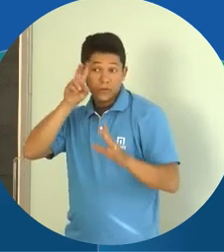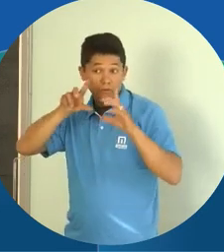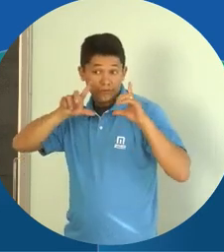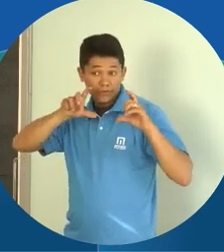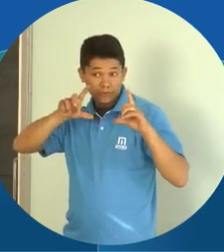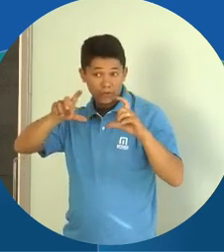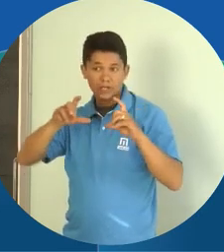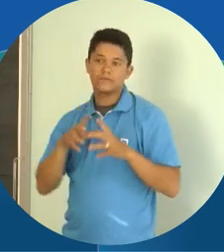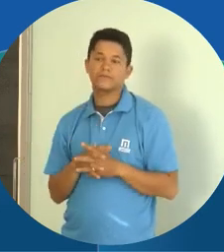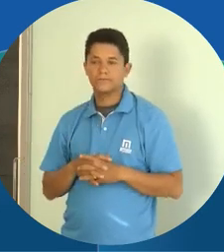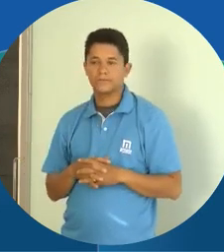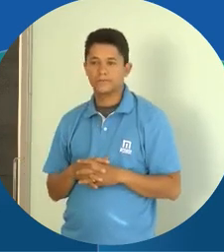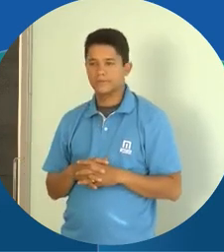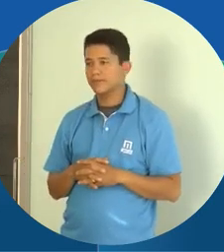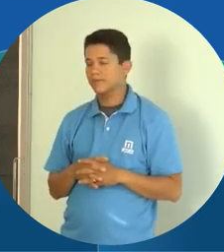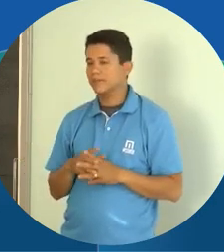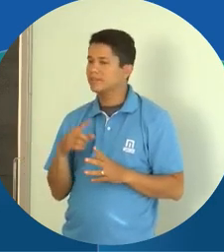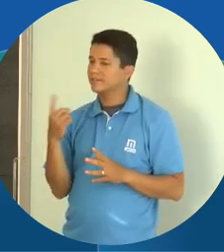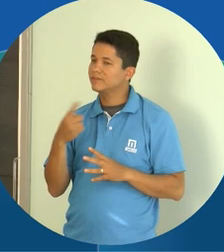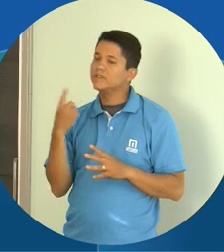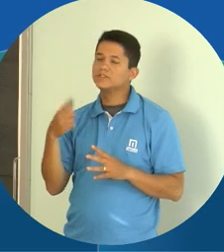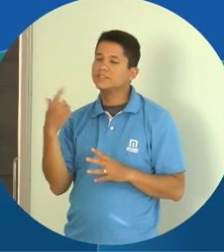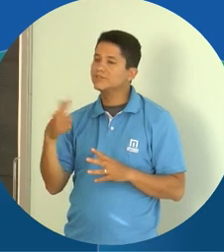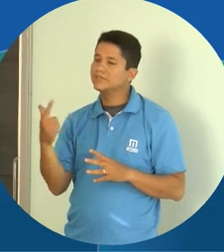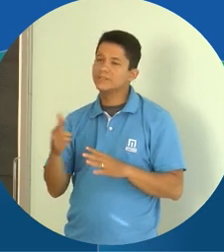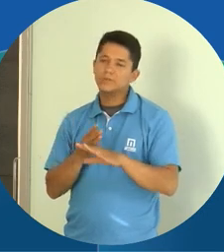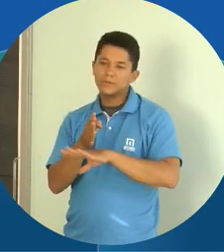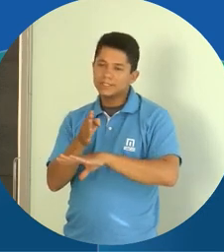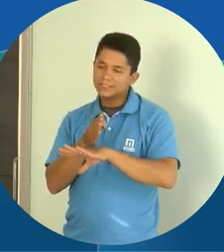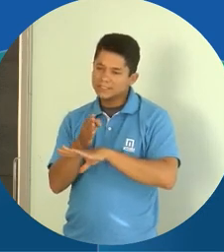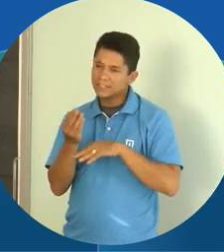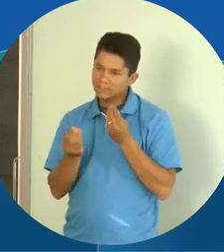tem como acessar outras